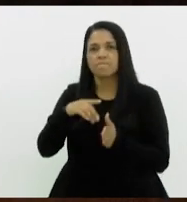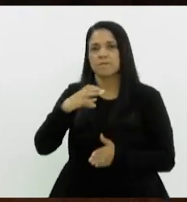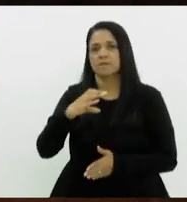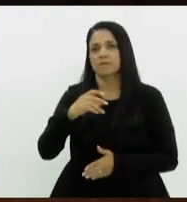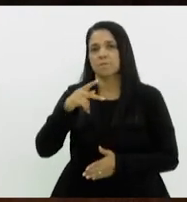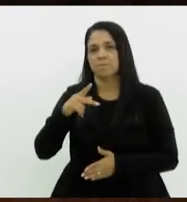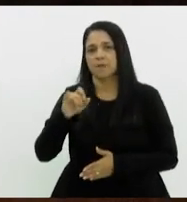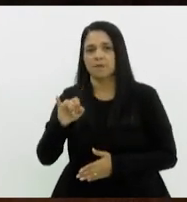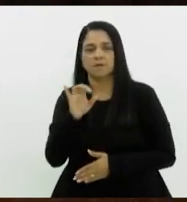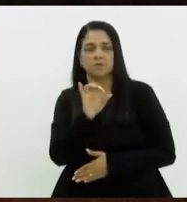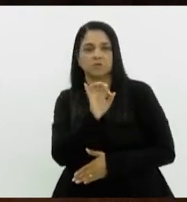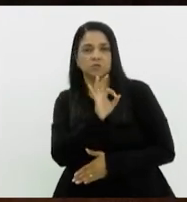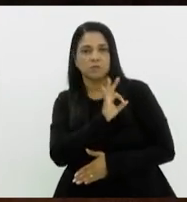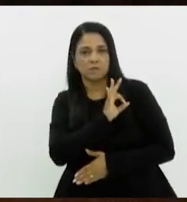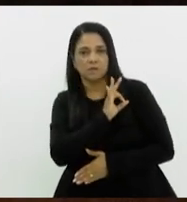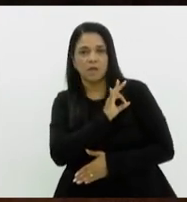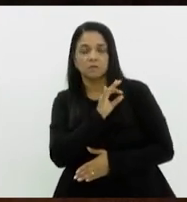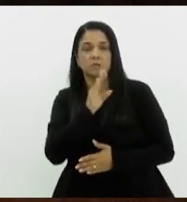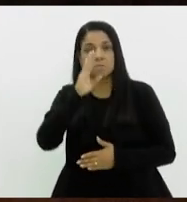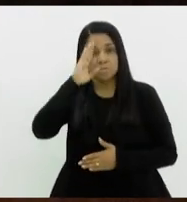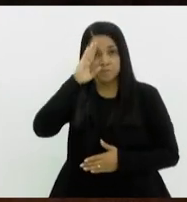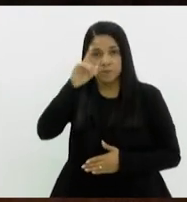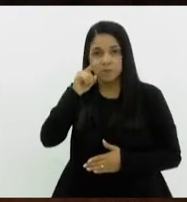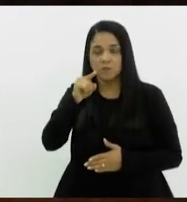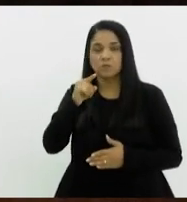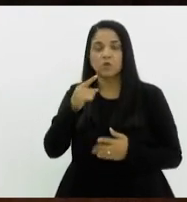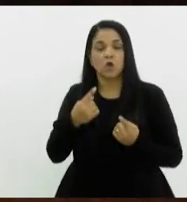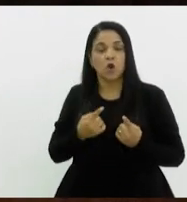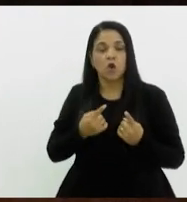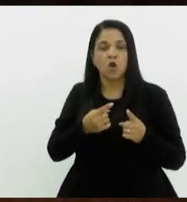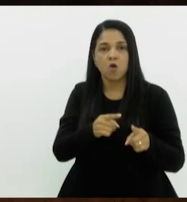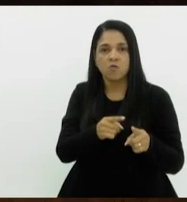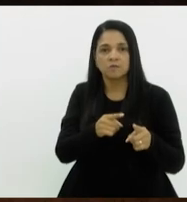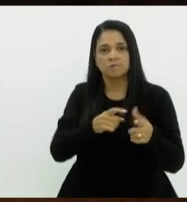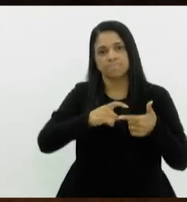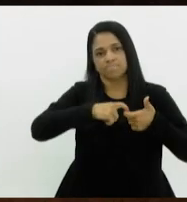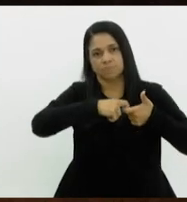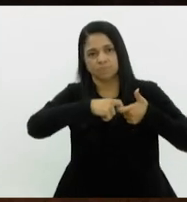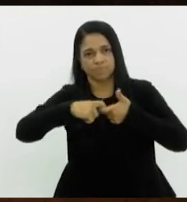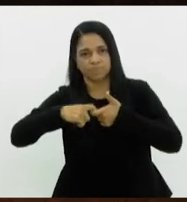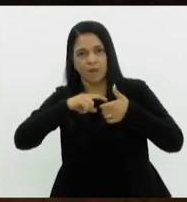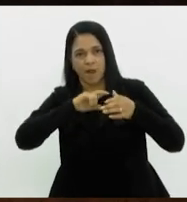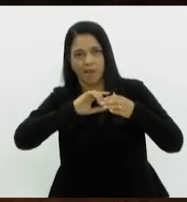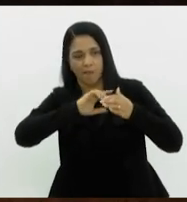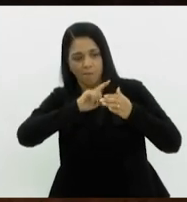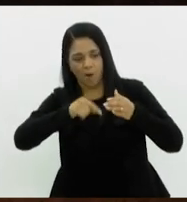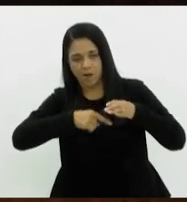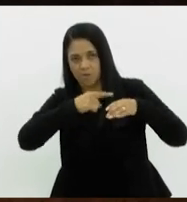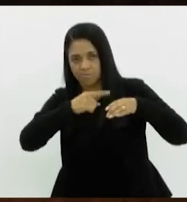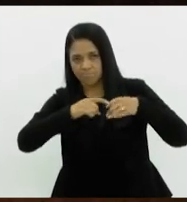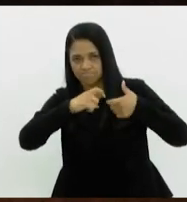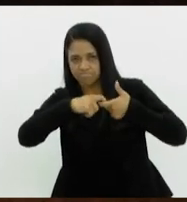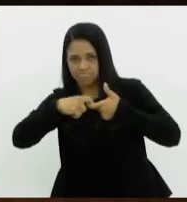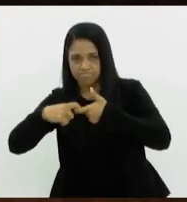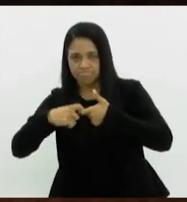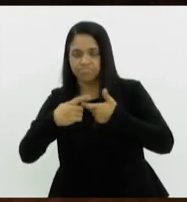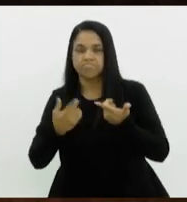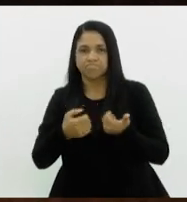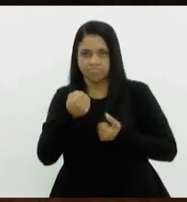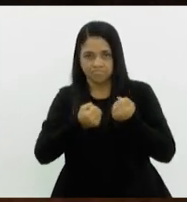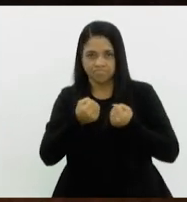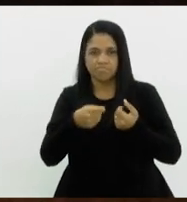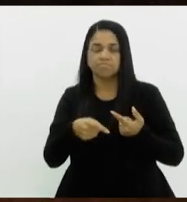serviços delegados, mais especialmente o combate à máfia dos rebotes. Quero, por fim, presidente,